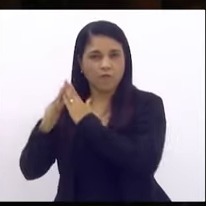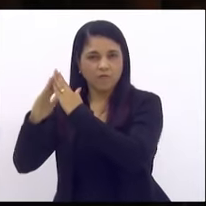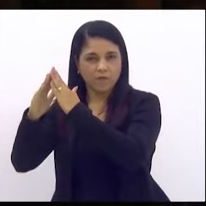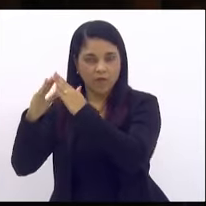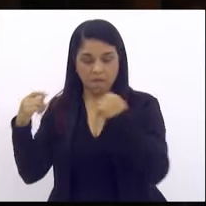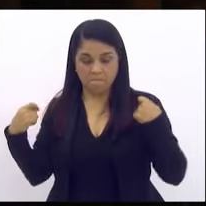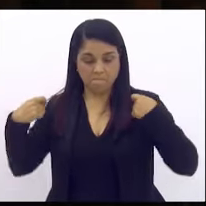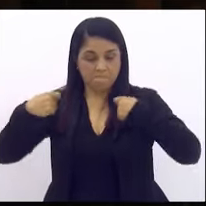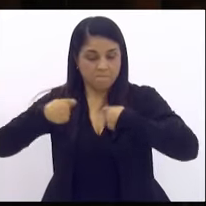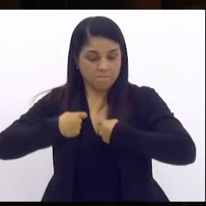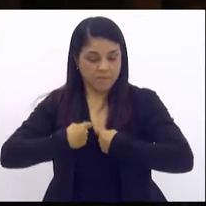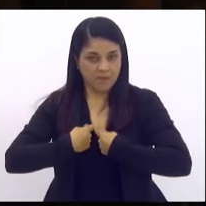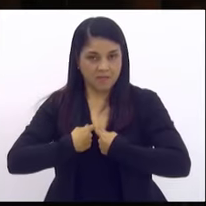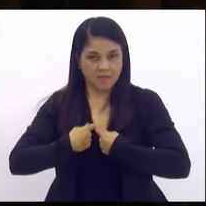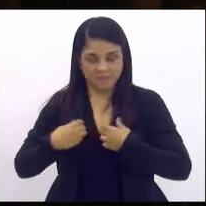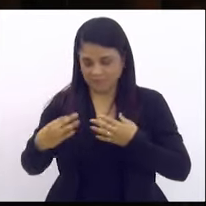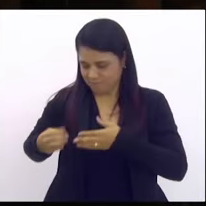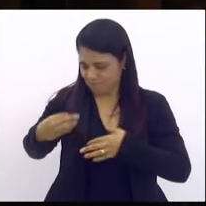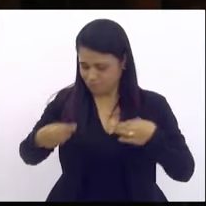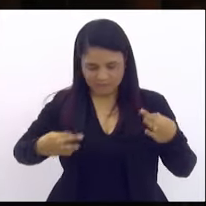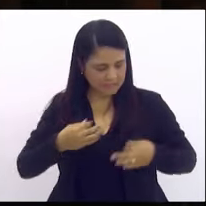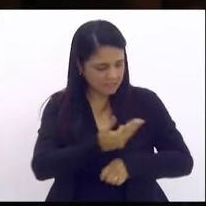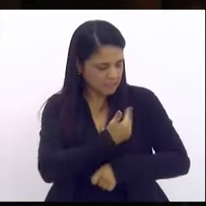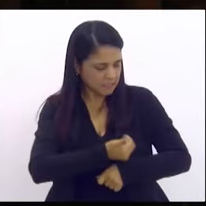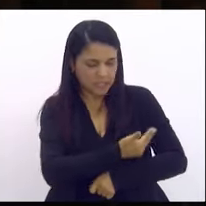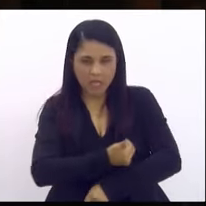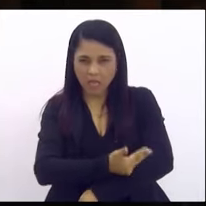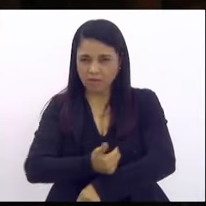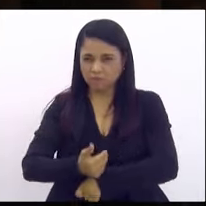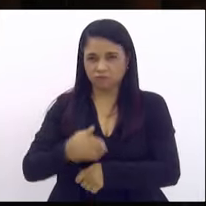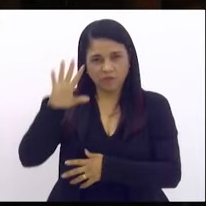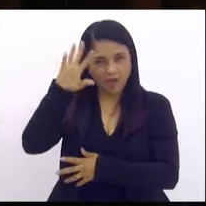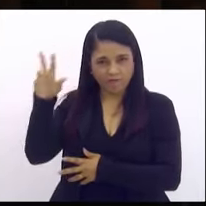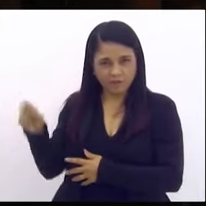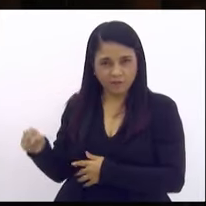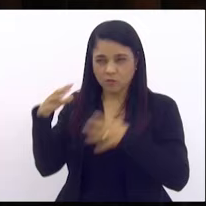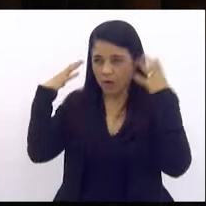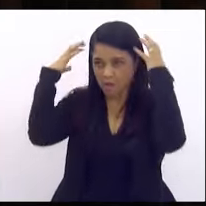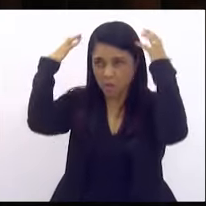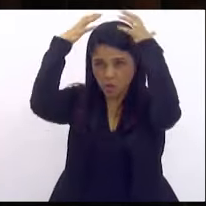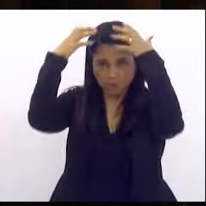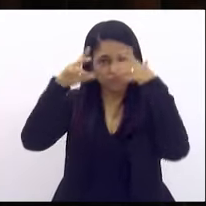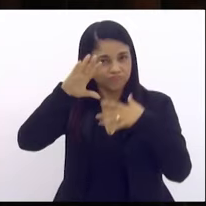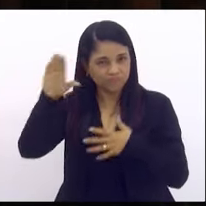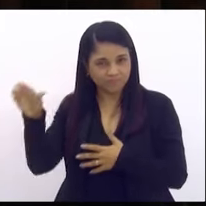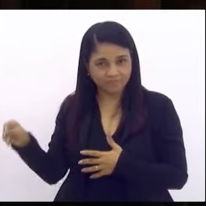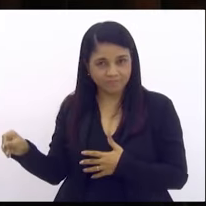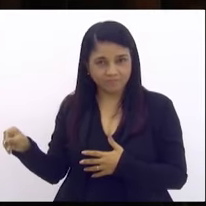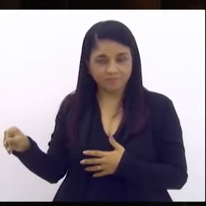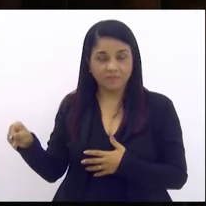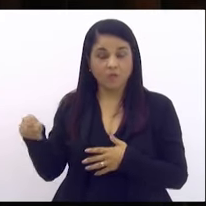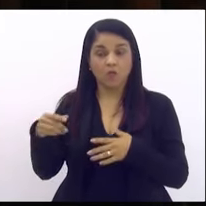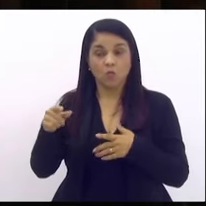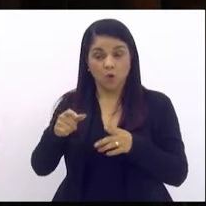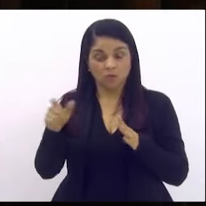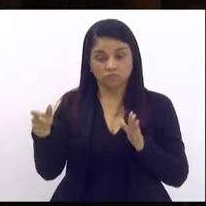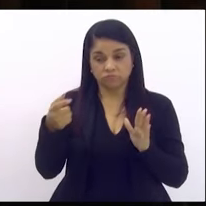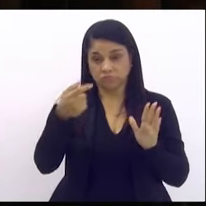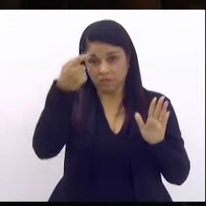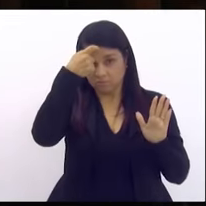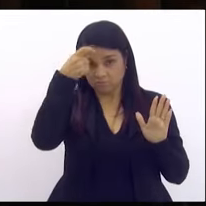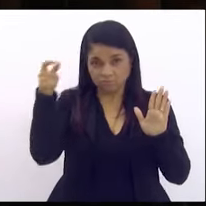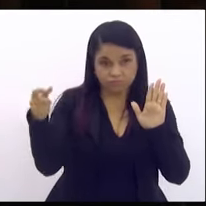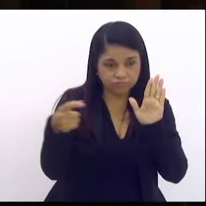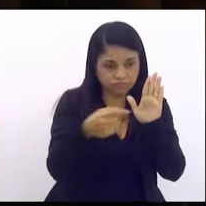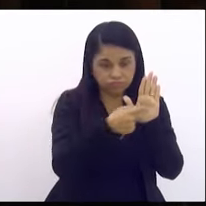estilo africano com cabelo afro e quando aparece a imagem criada pela Inteligência Artificial